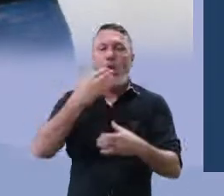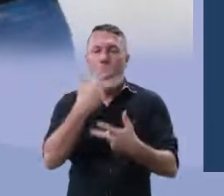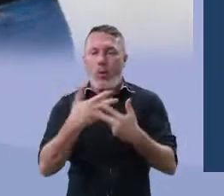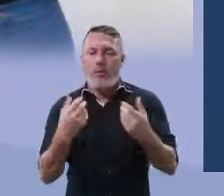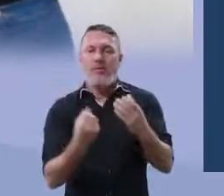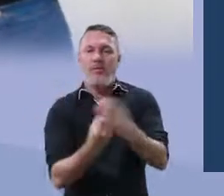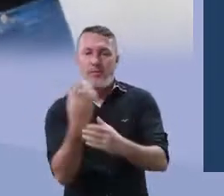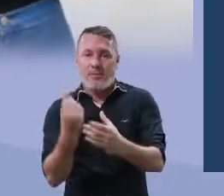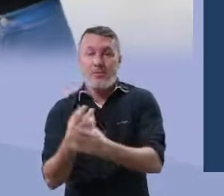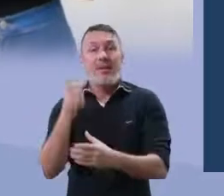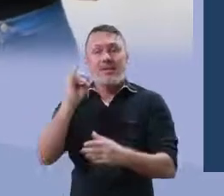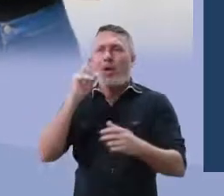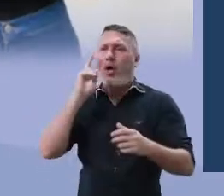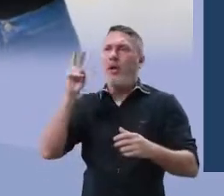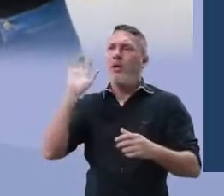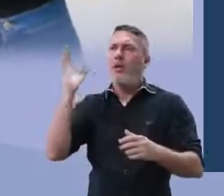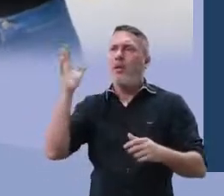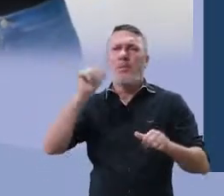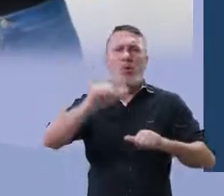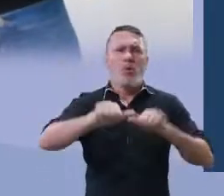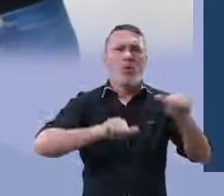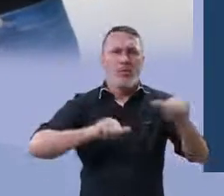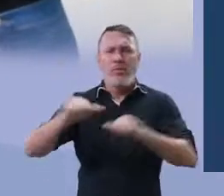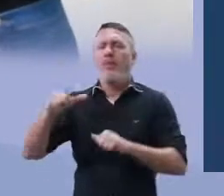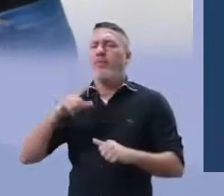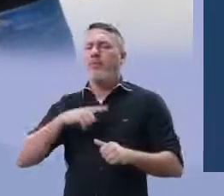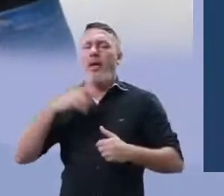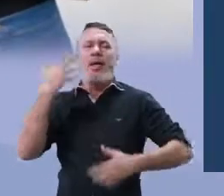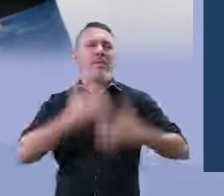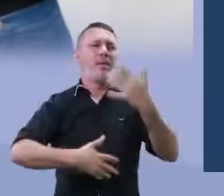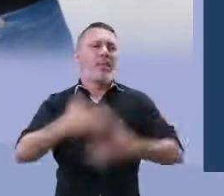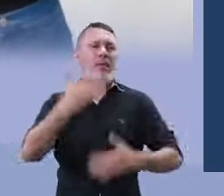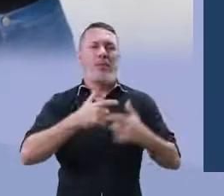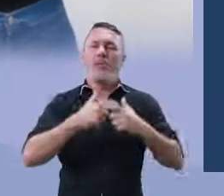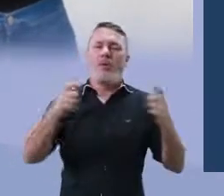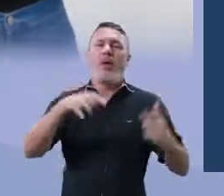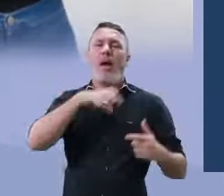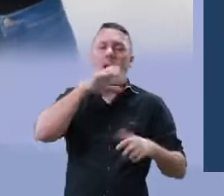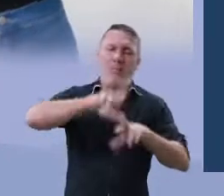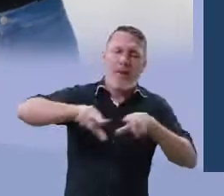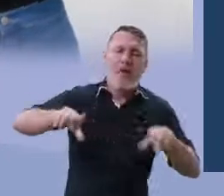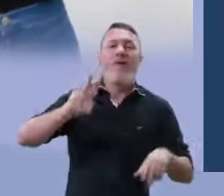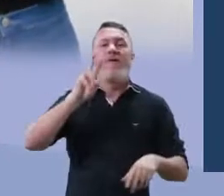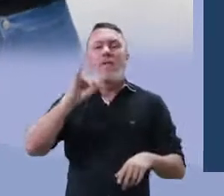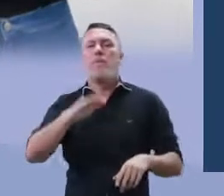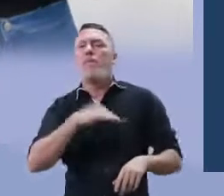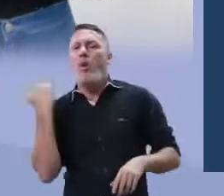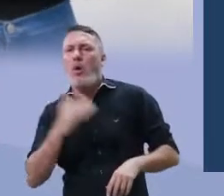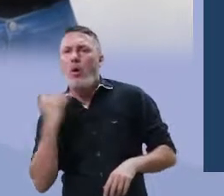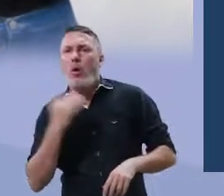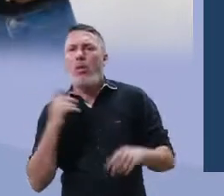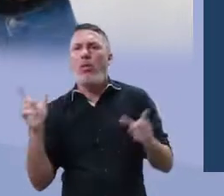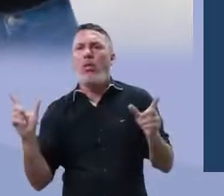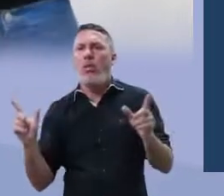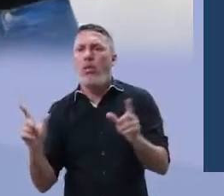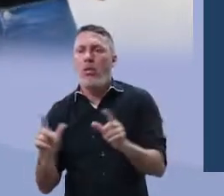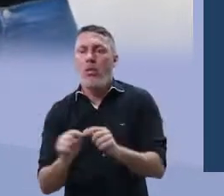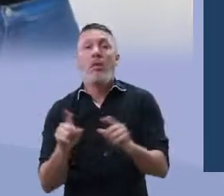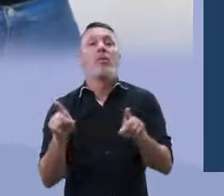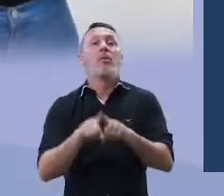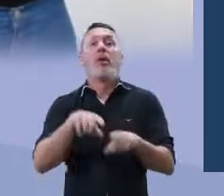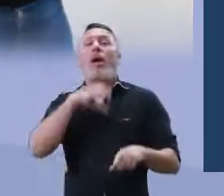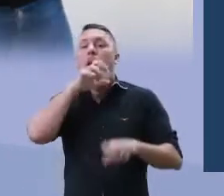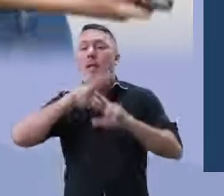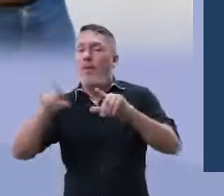essas mudanças todas, elas acabam então comprometendo vários tipos de espécies, entrando em extinção,